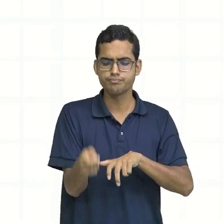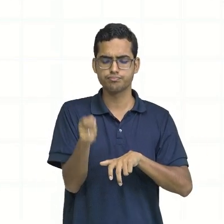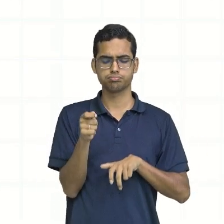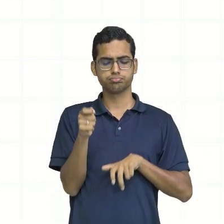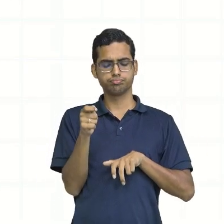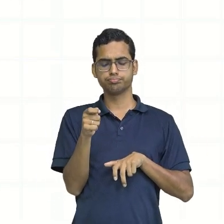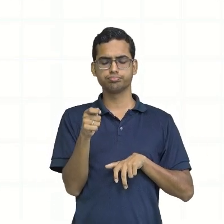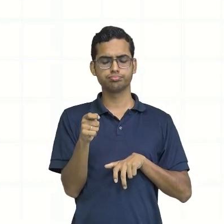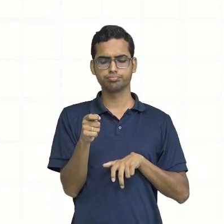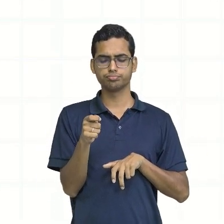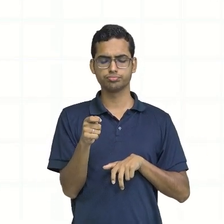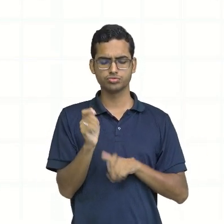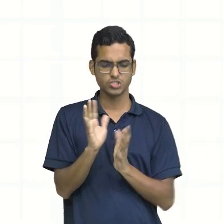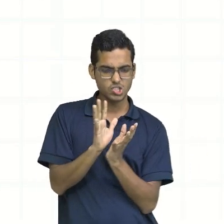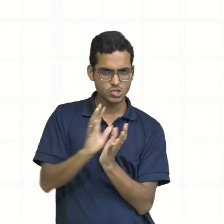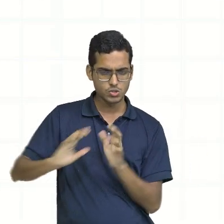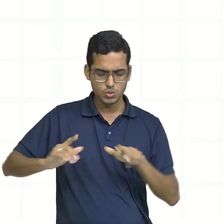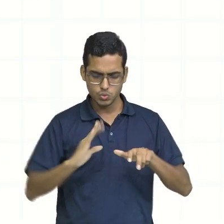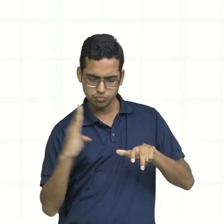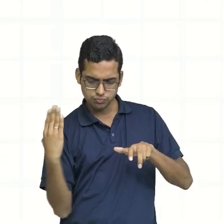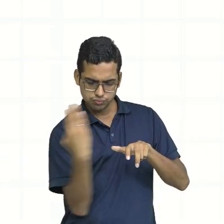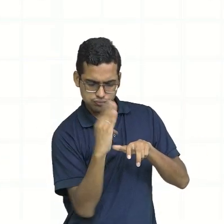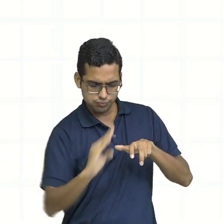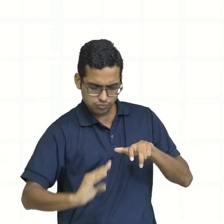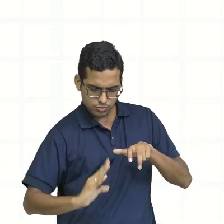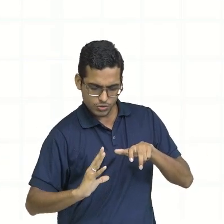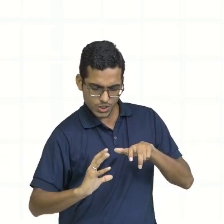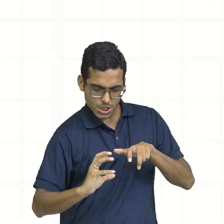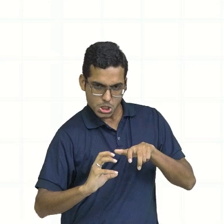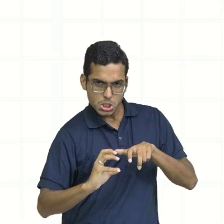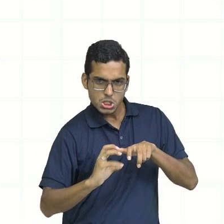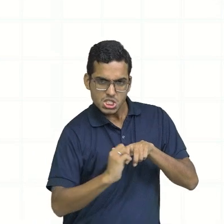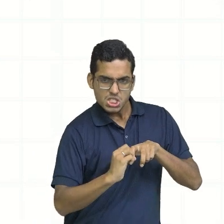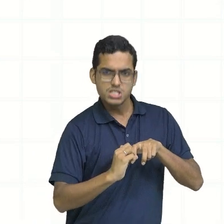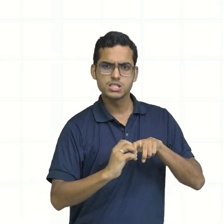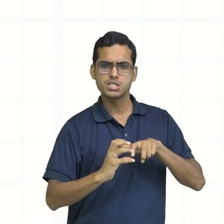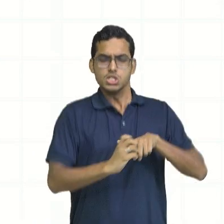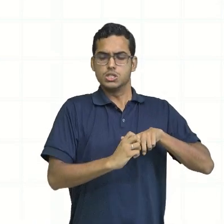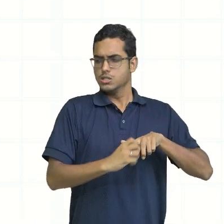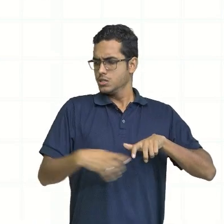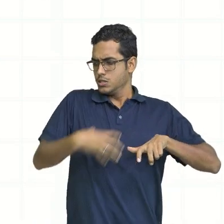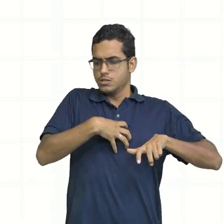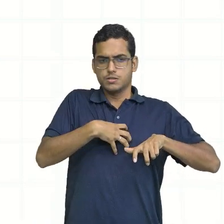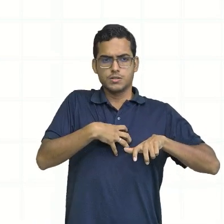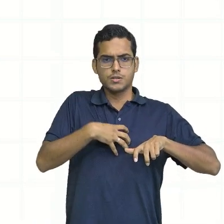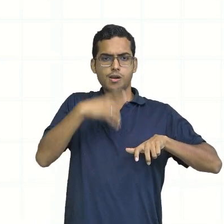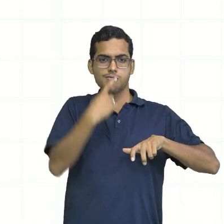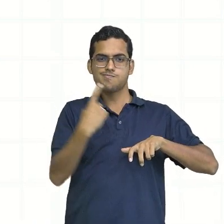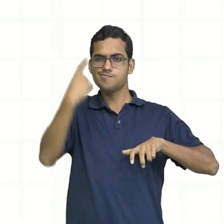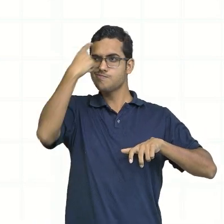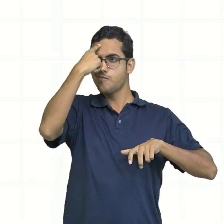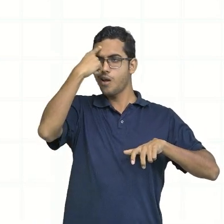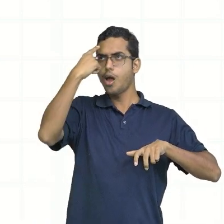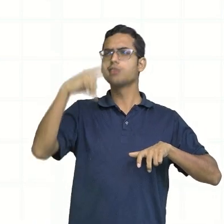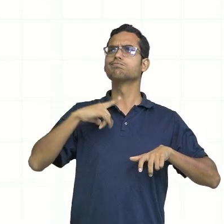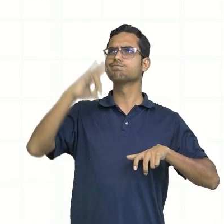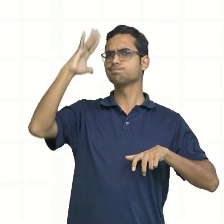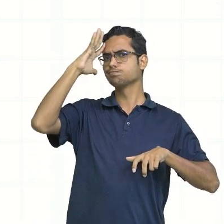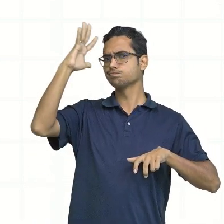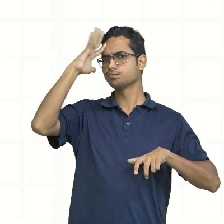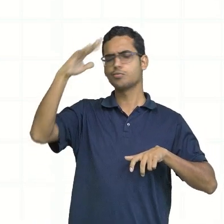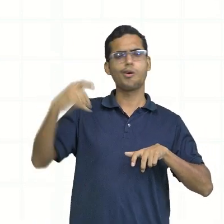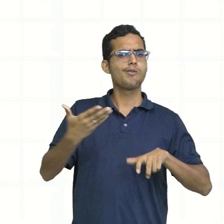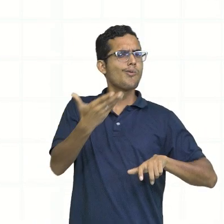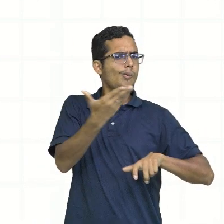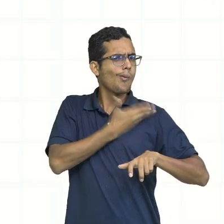sua perna. At first, primeiro, he thought that his friends, ele pensou que seus amigos, aí o verbo que eu vou buscar,